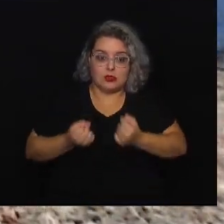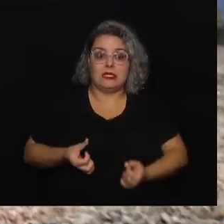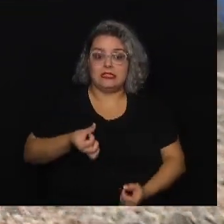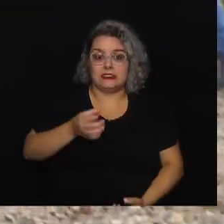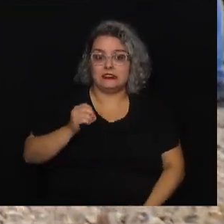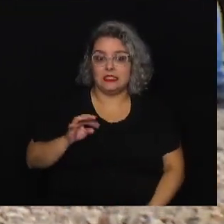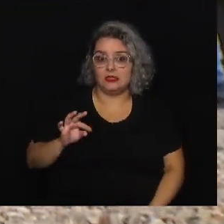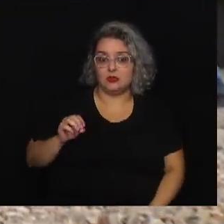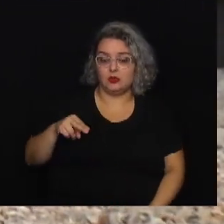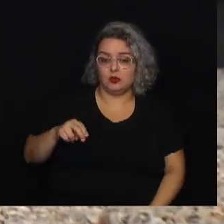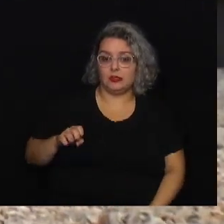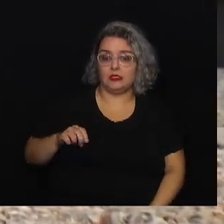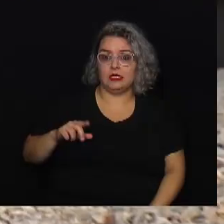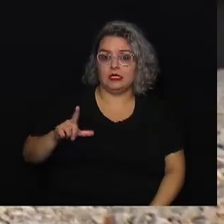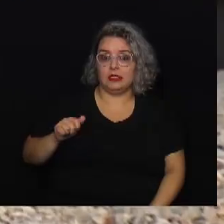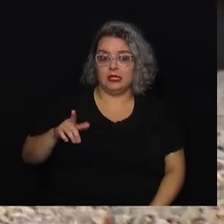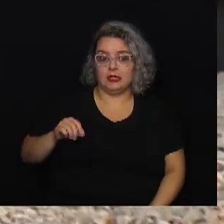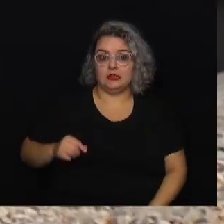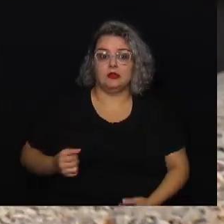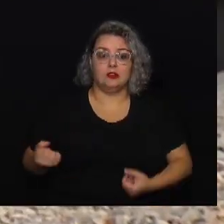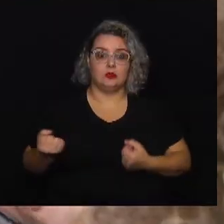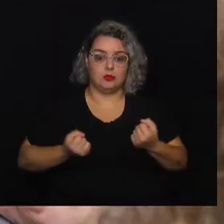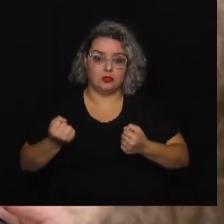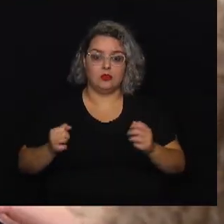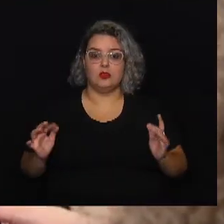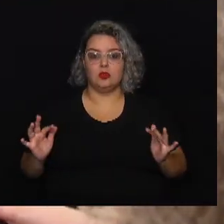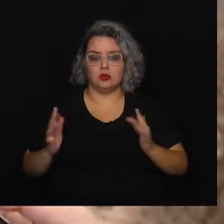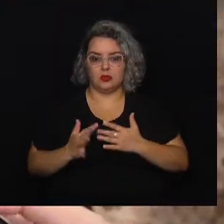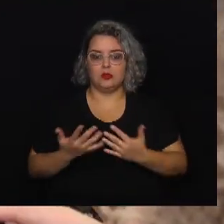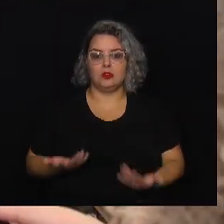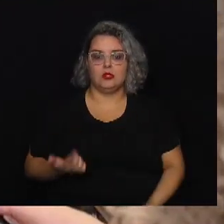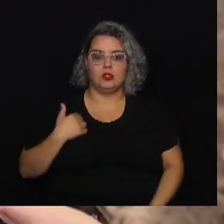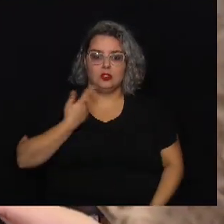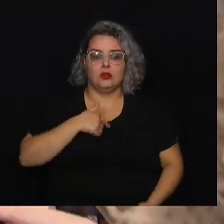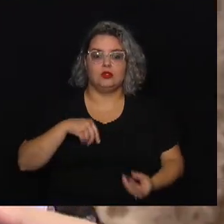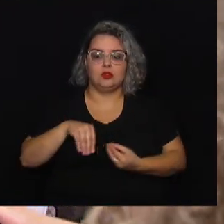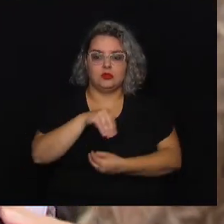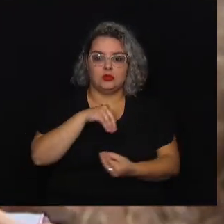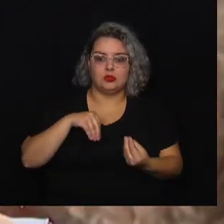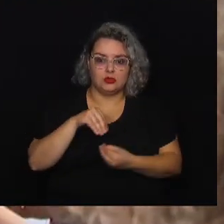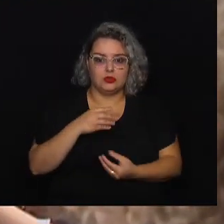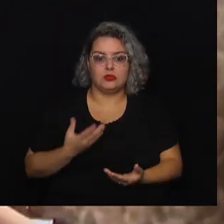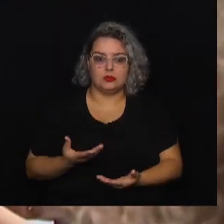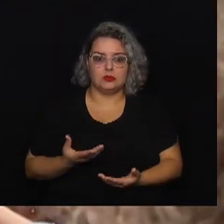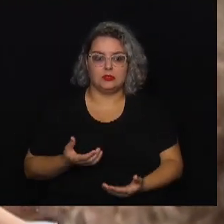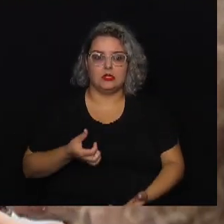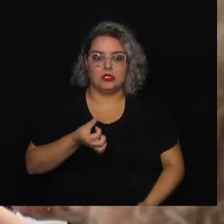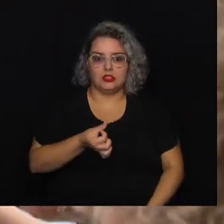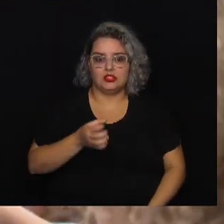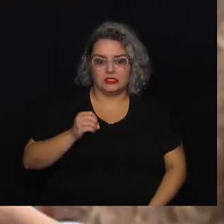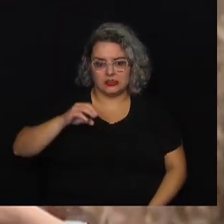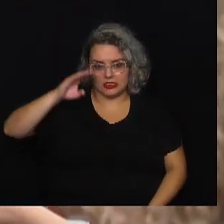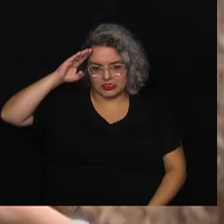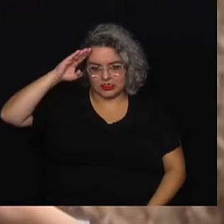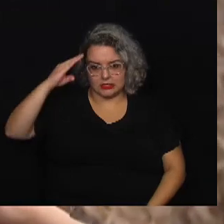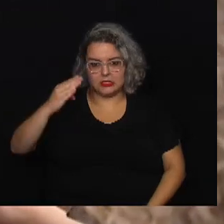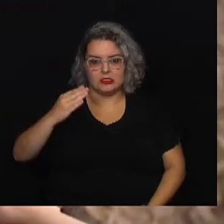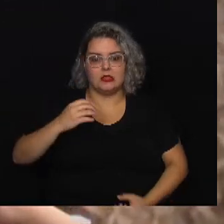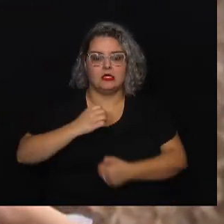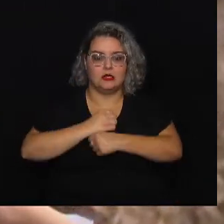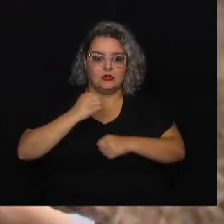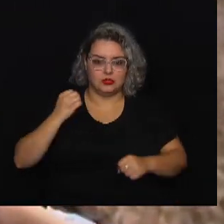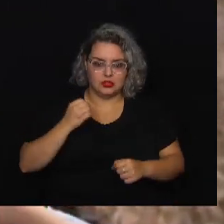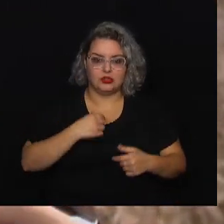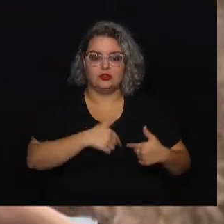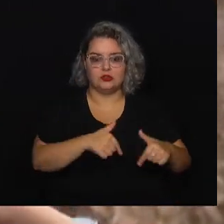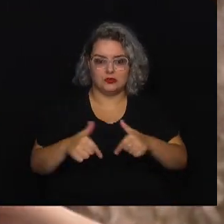ser acessada por veículos e pedestres. Nós temos desenvolvido aqui em torno de 60 militares, entre os engenheiros que irão trabalhar